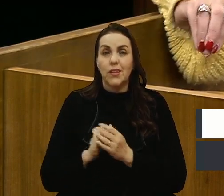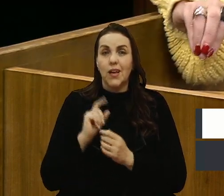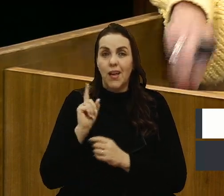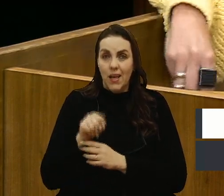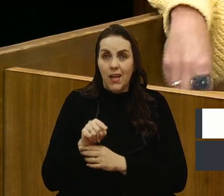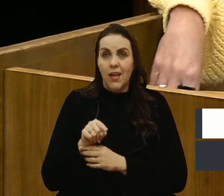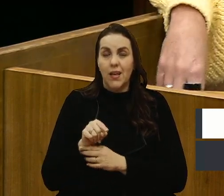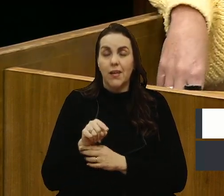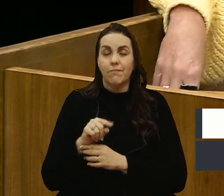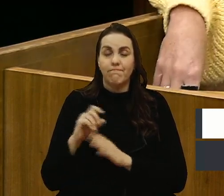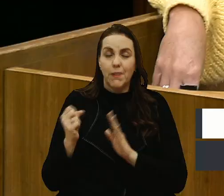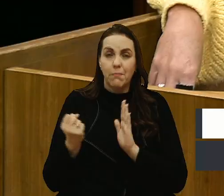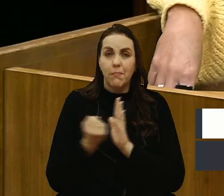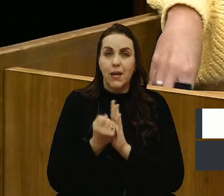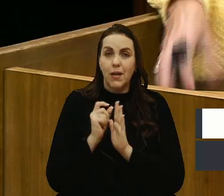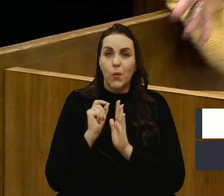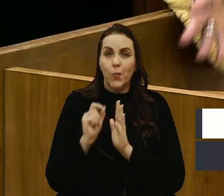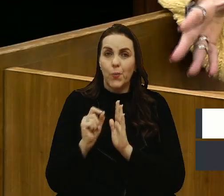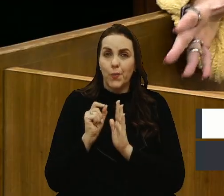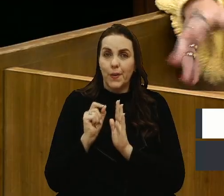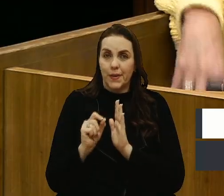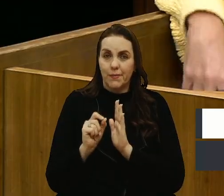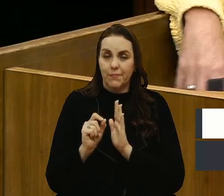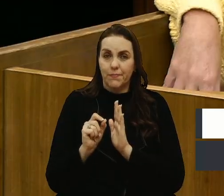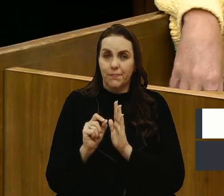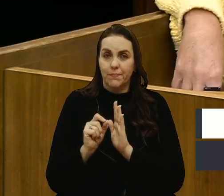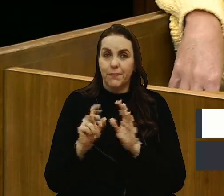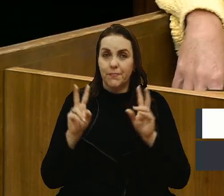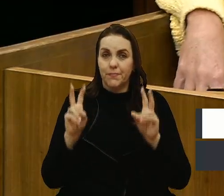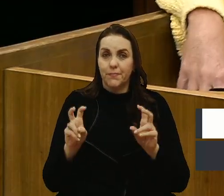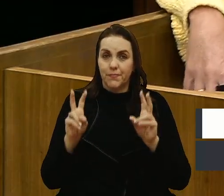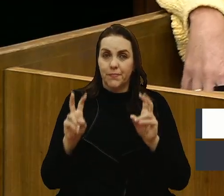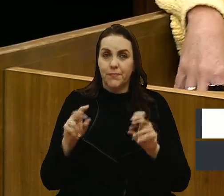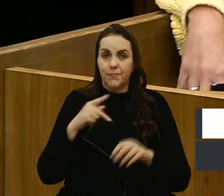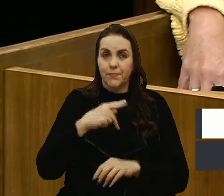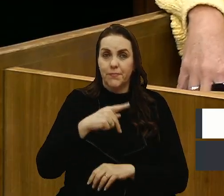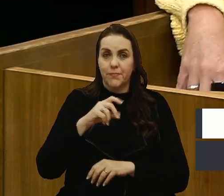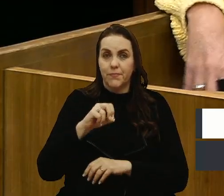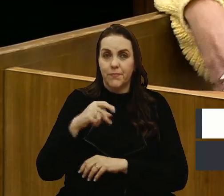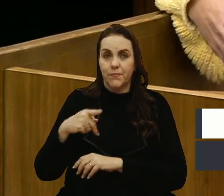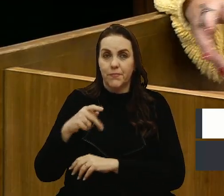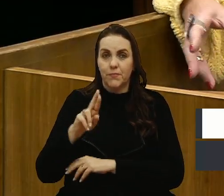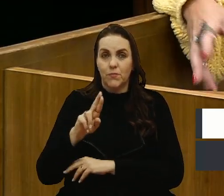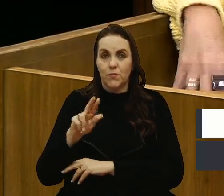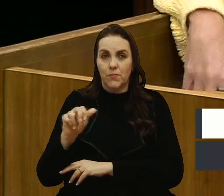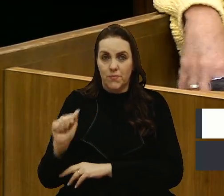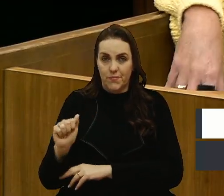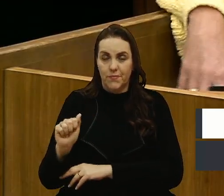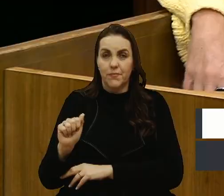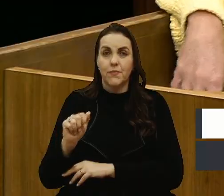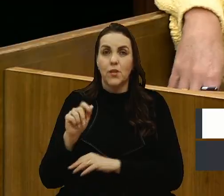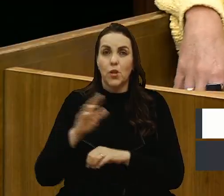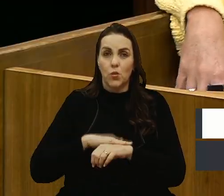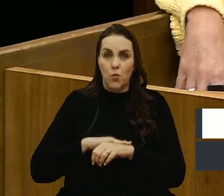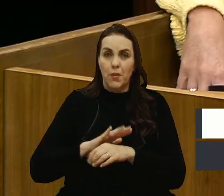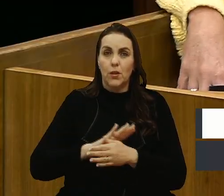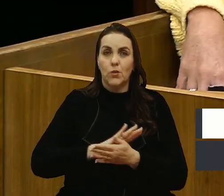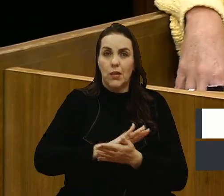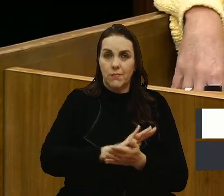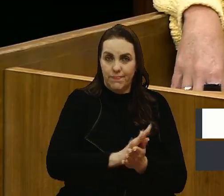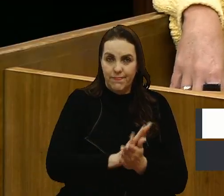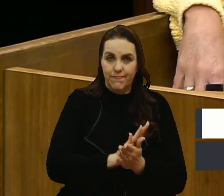marco sobre a questão do pop rua. Quando teve o assassinato, acho que muita gente